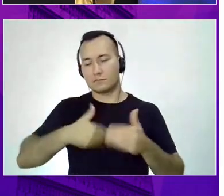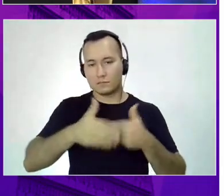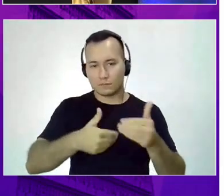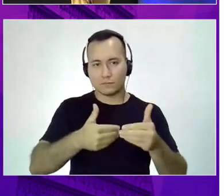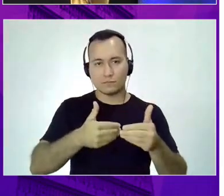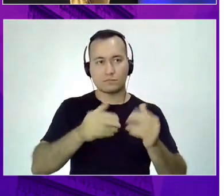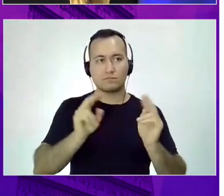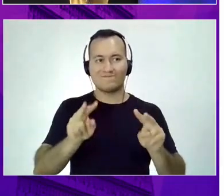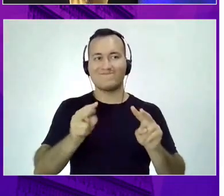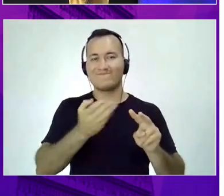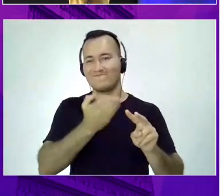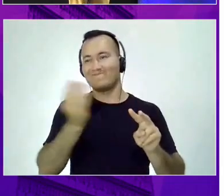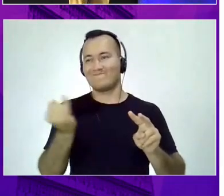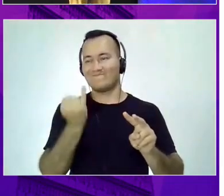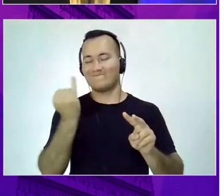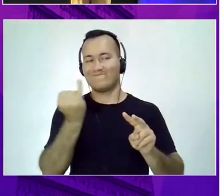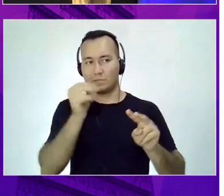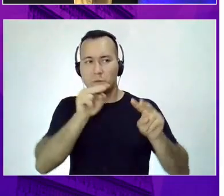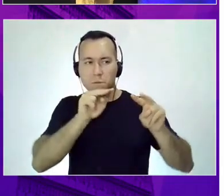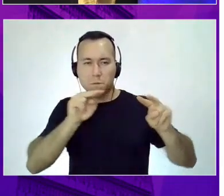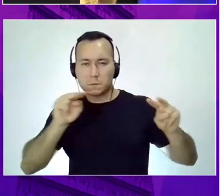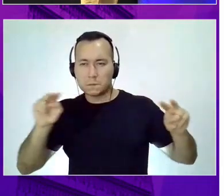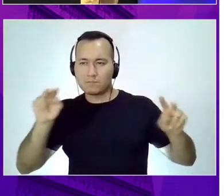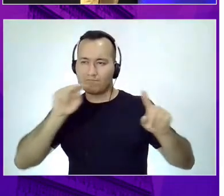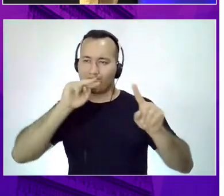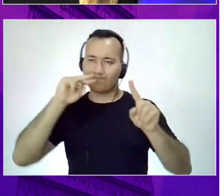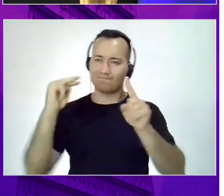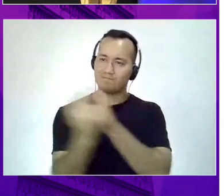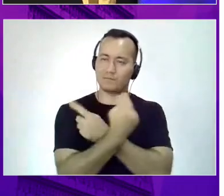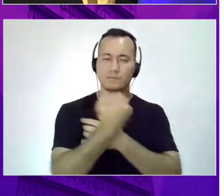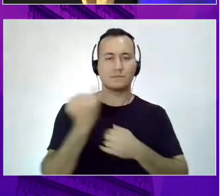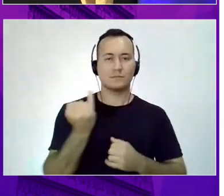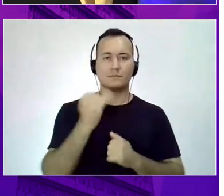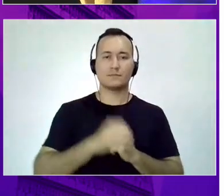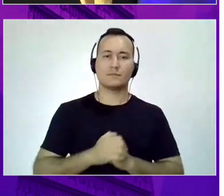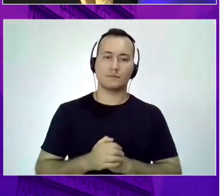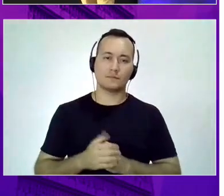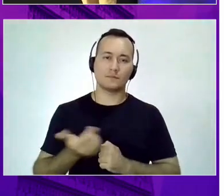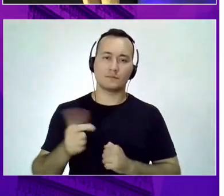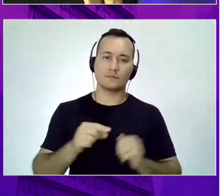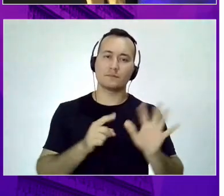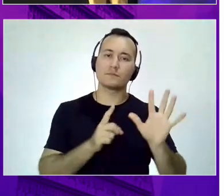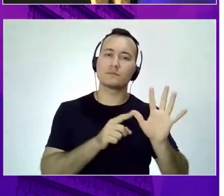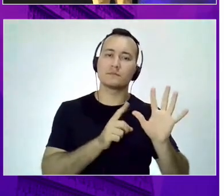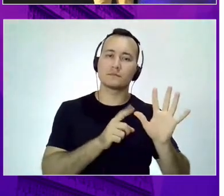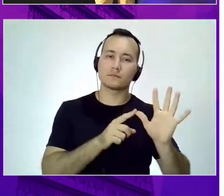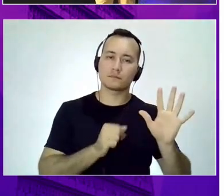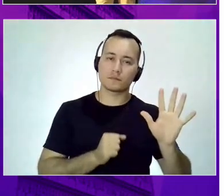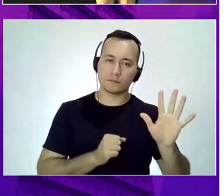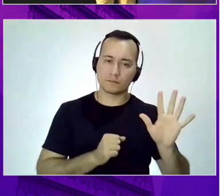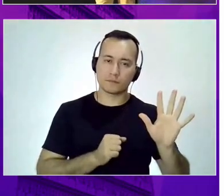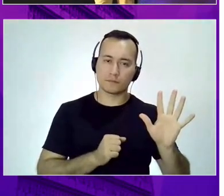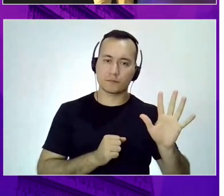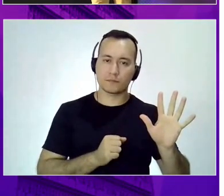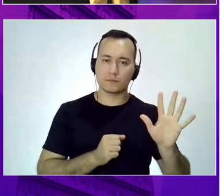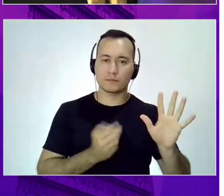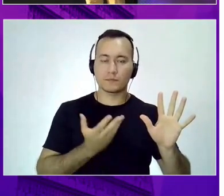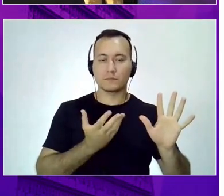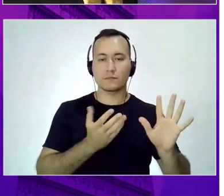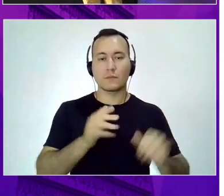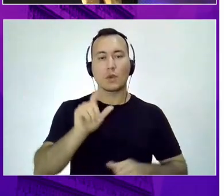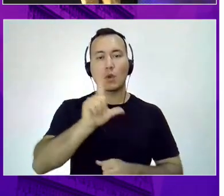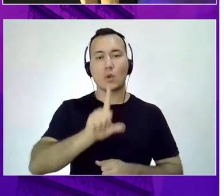E a lógica Store Procedure, né? A gente que é dessa stack trabalha muito com SQL Server,